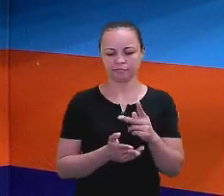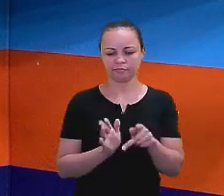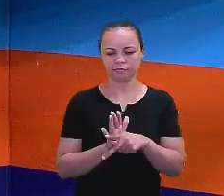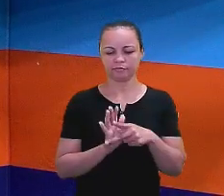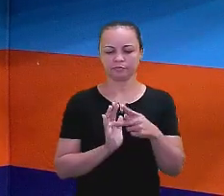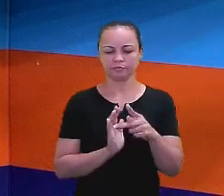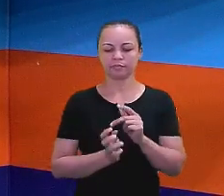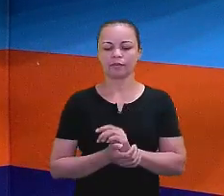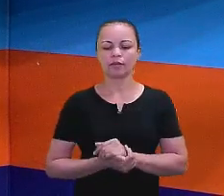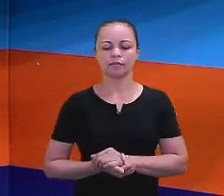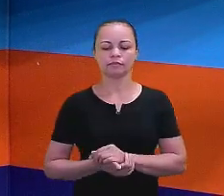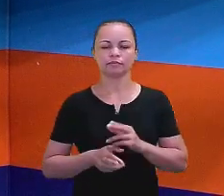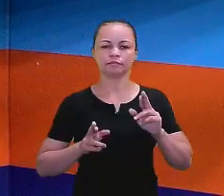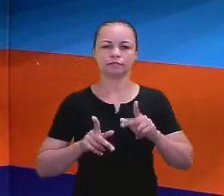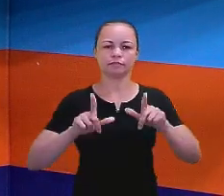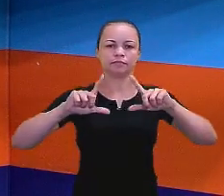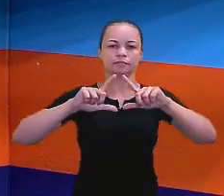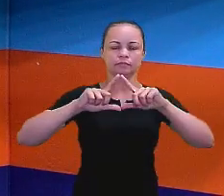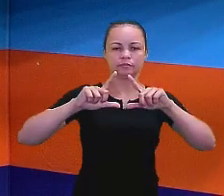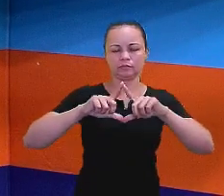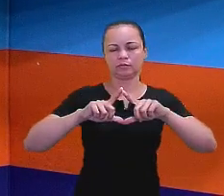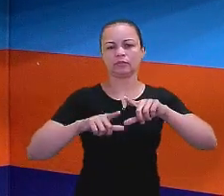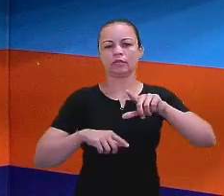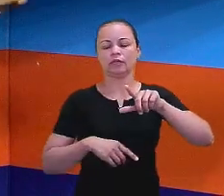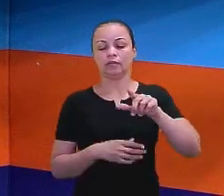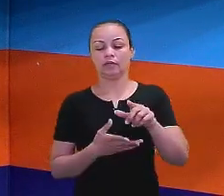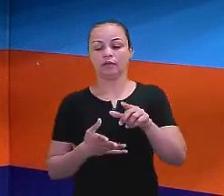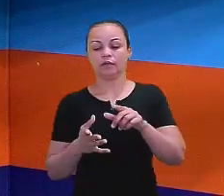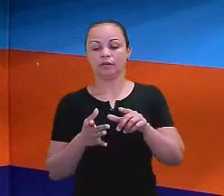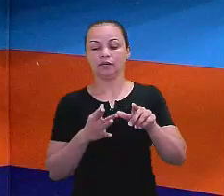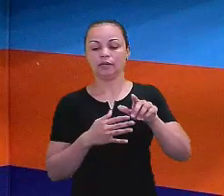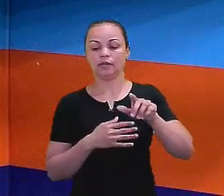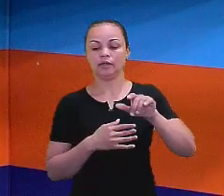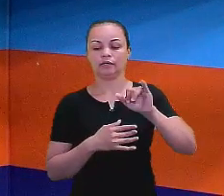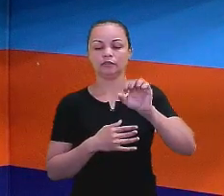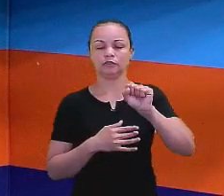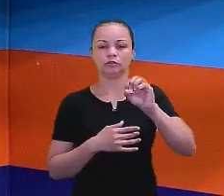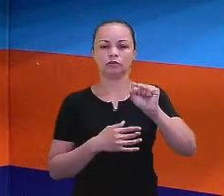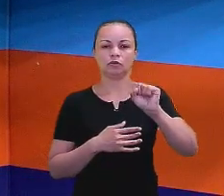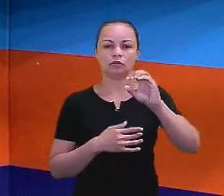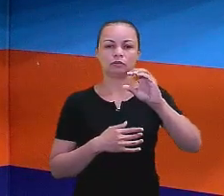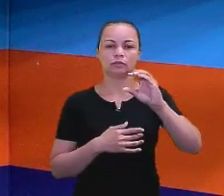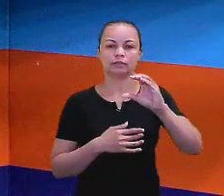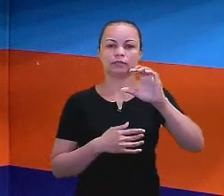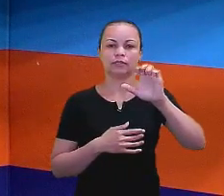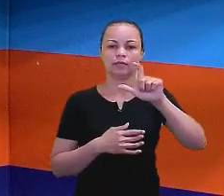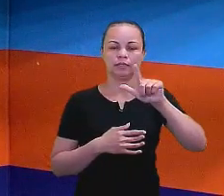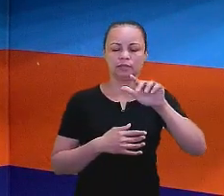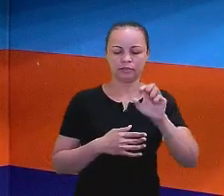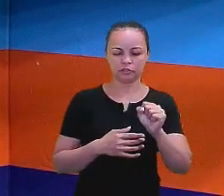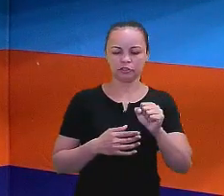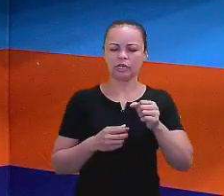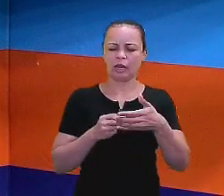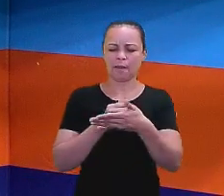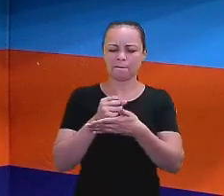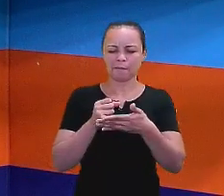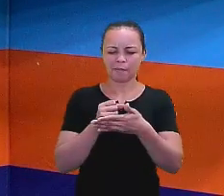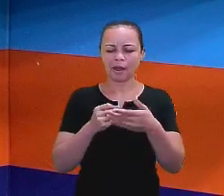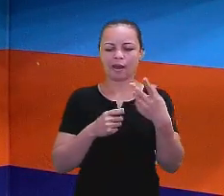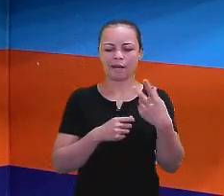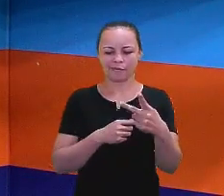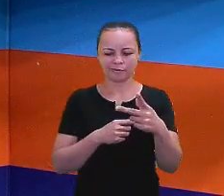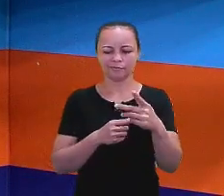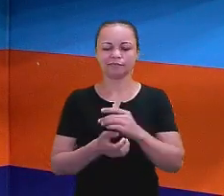O lado diferente do triângulo isósceles é denominado base. Os ângulos da base do